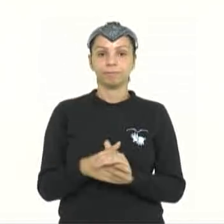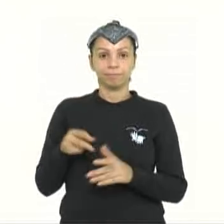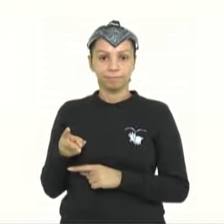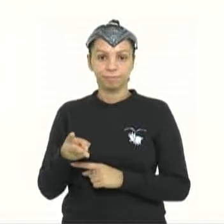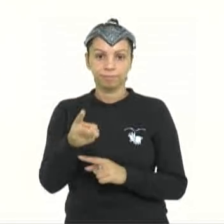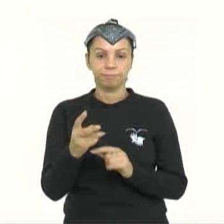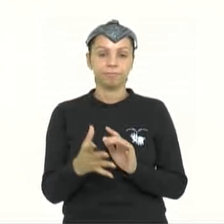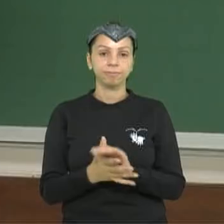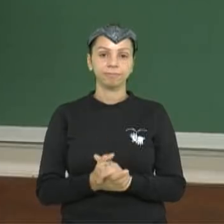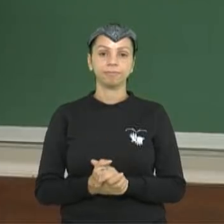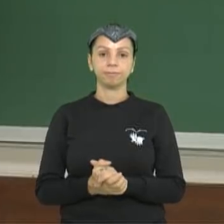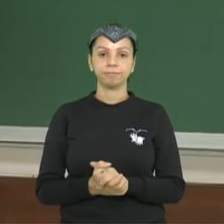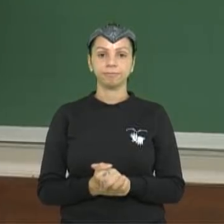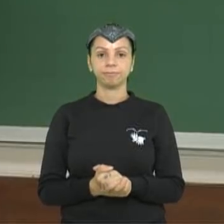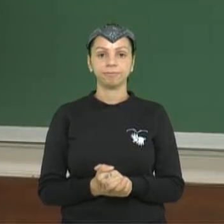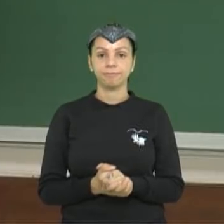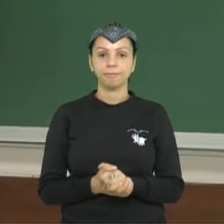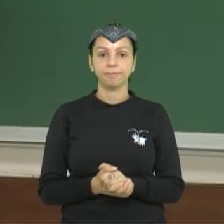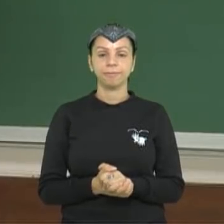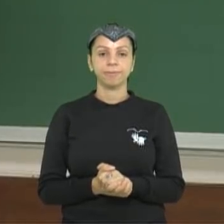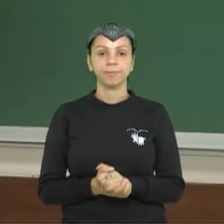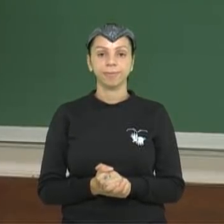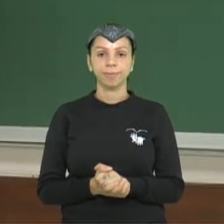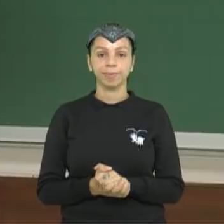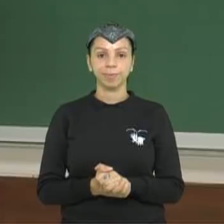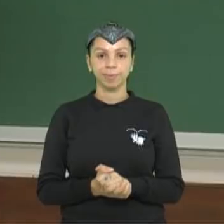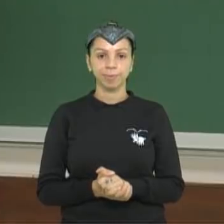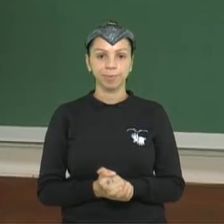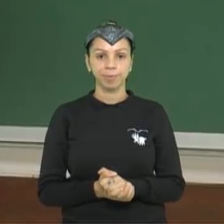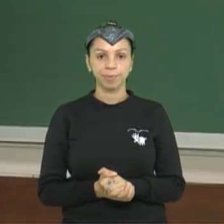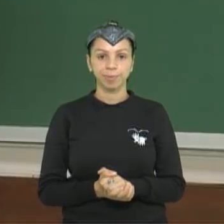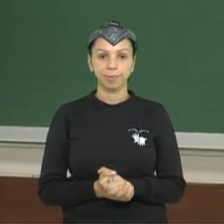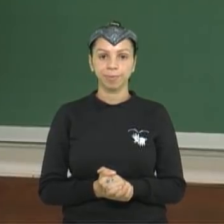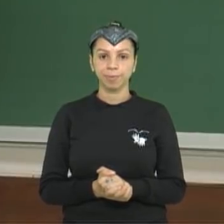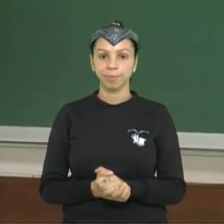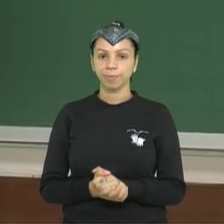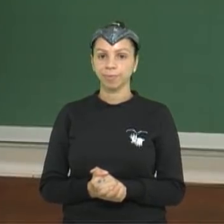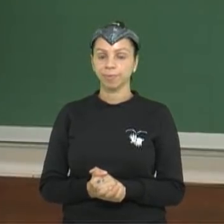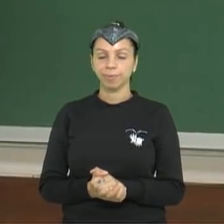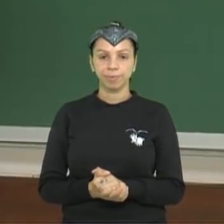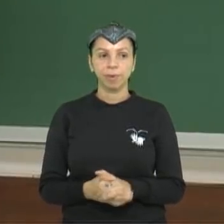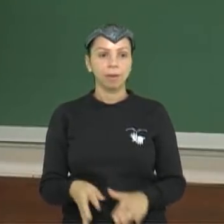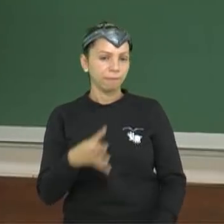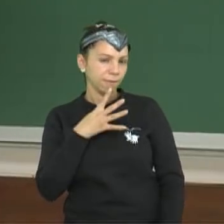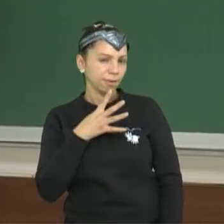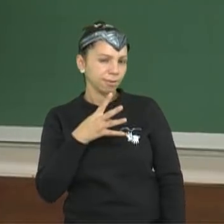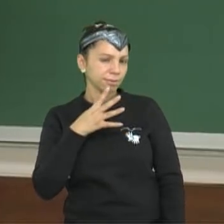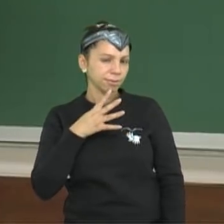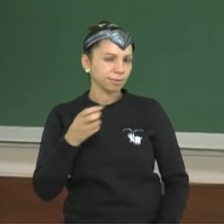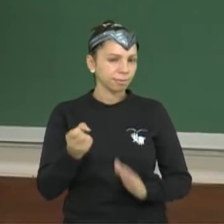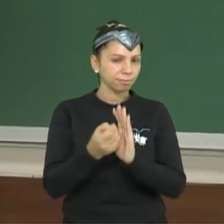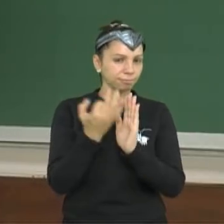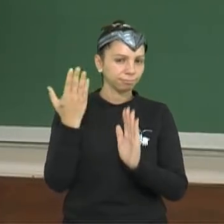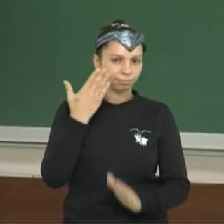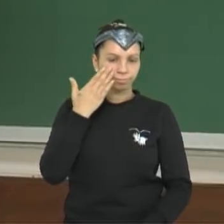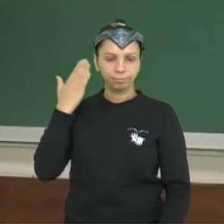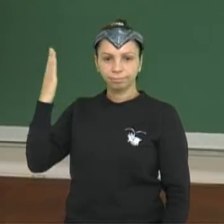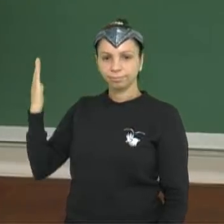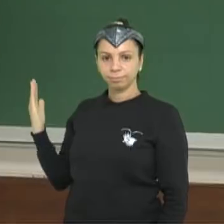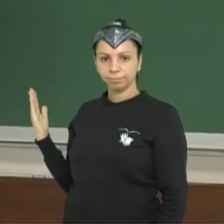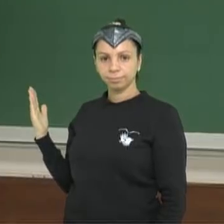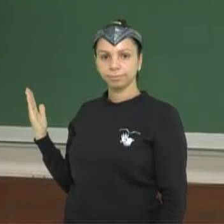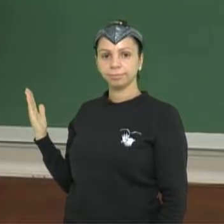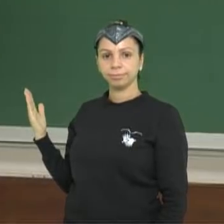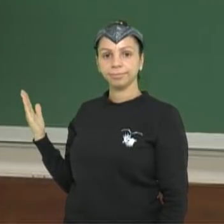Continuando. Do you know these superheroes? Você conhece alguns desses super-heróis?